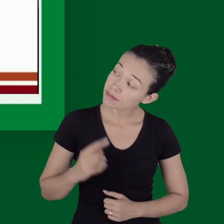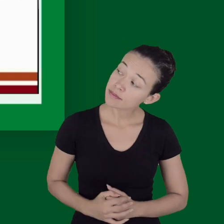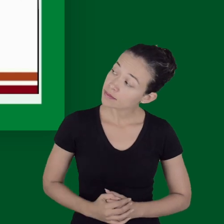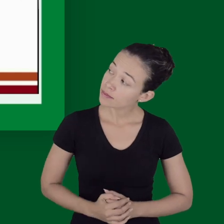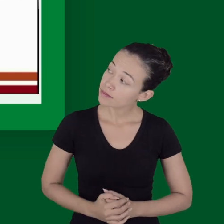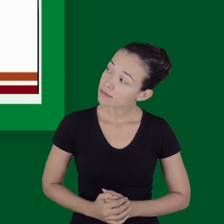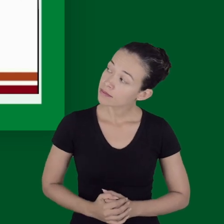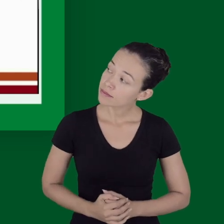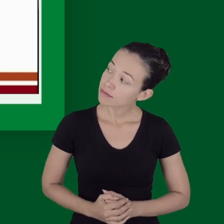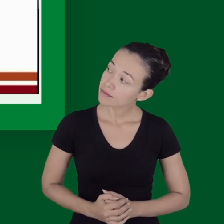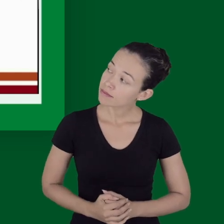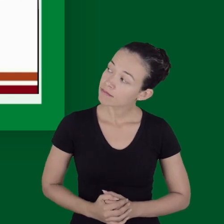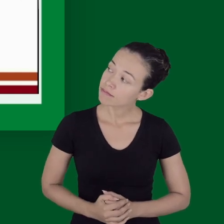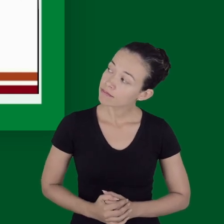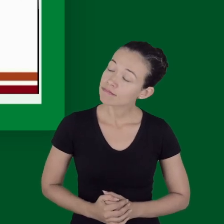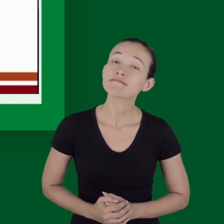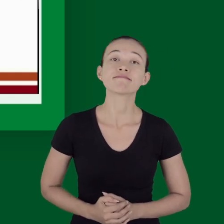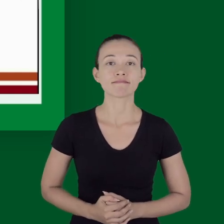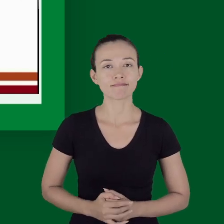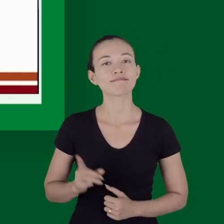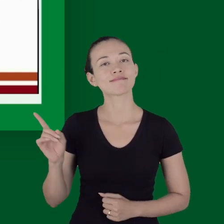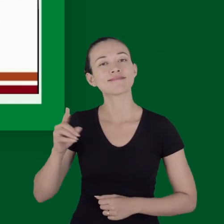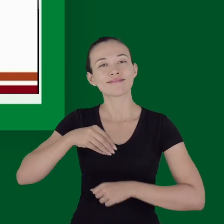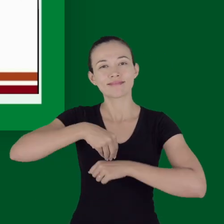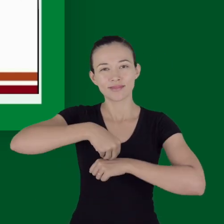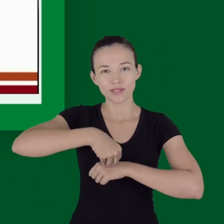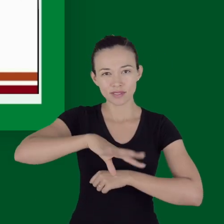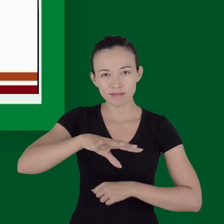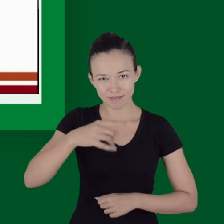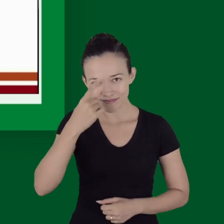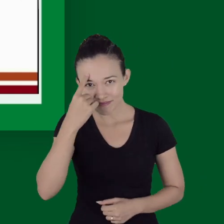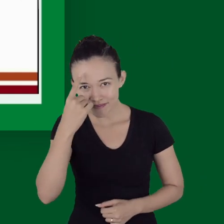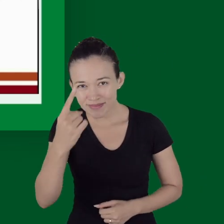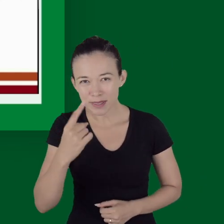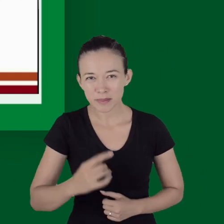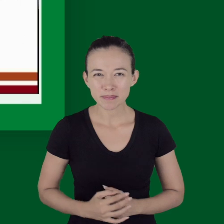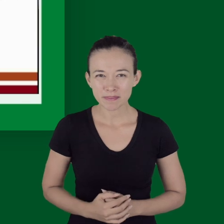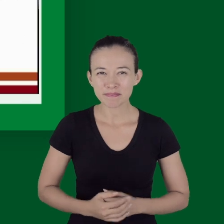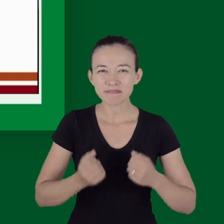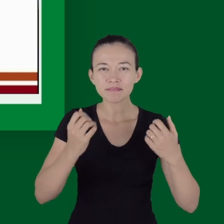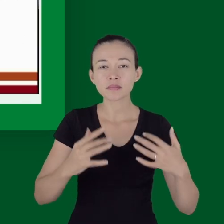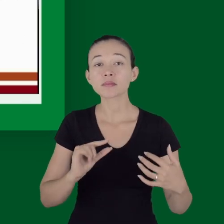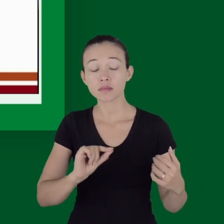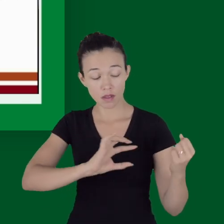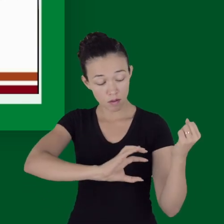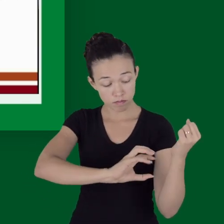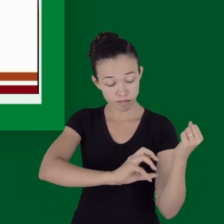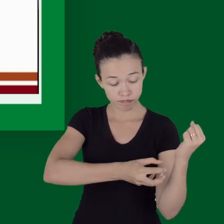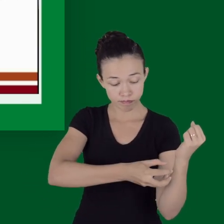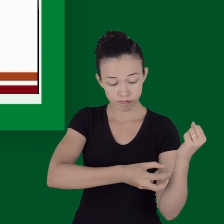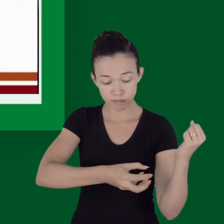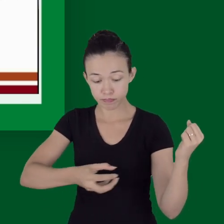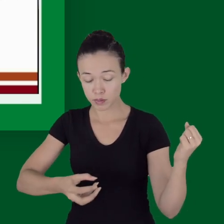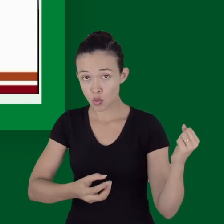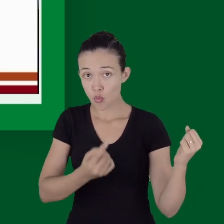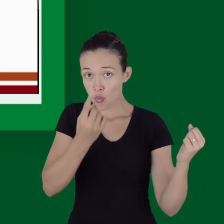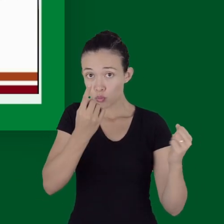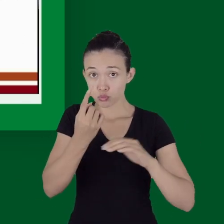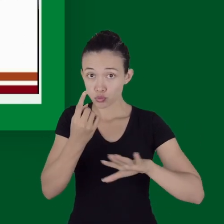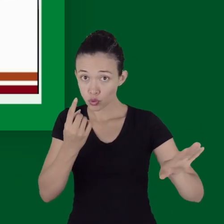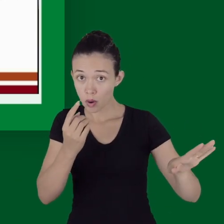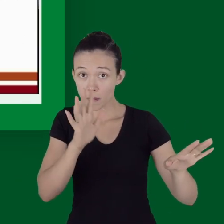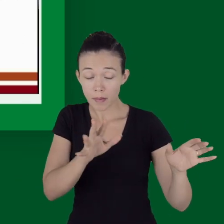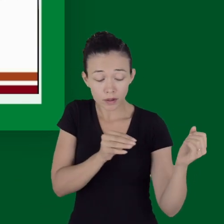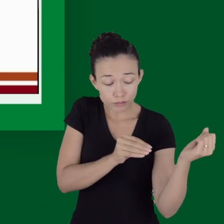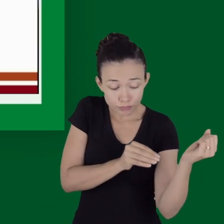guideline o próprio guideline europeu ele traz essa recomendação né a eh um grau 1 B de evidência né recomendamos o